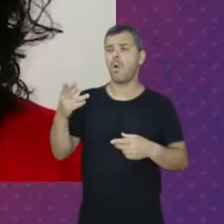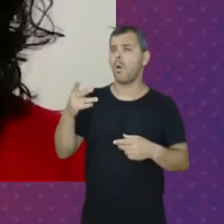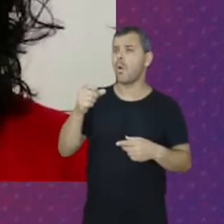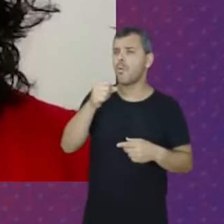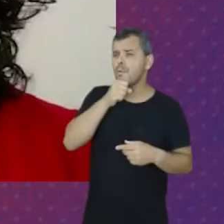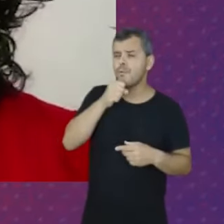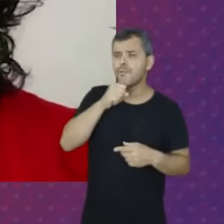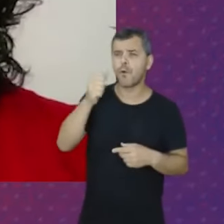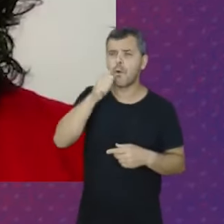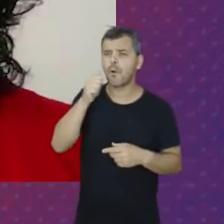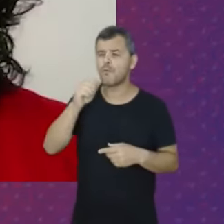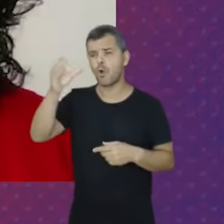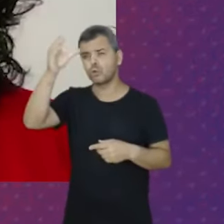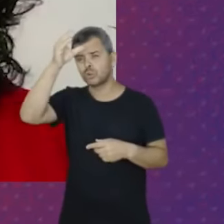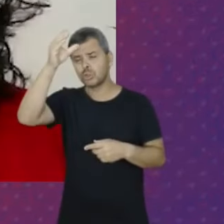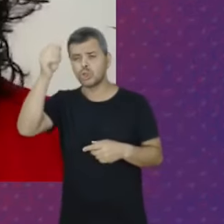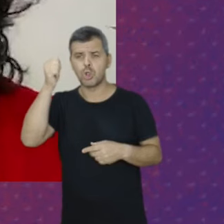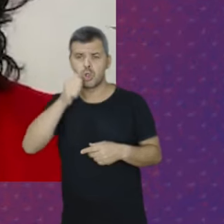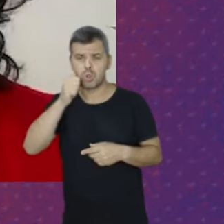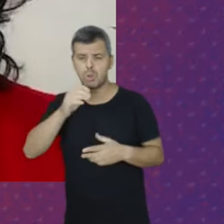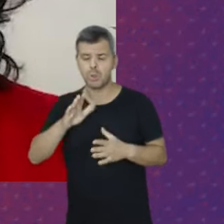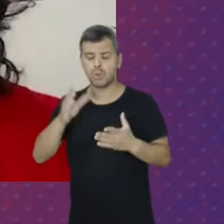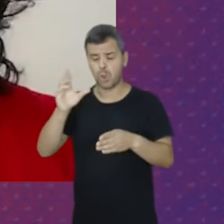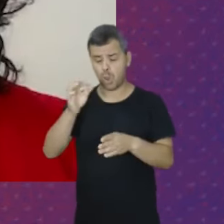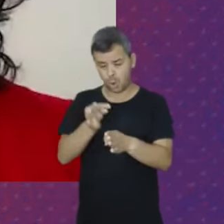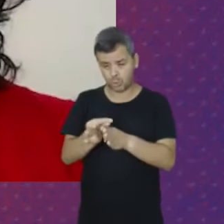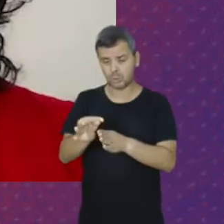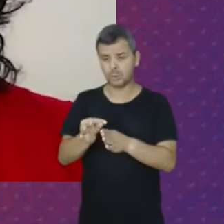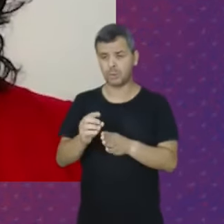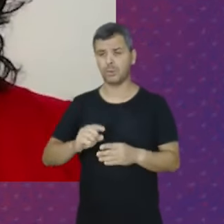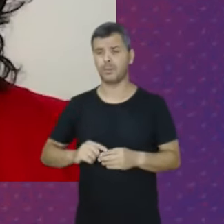uma tia. O Conselho